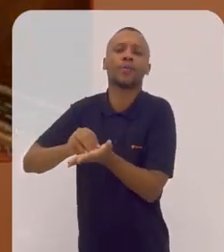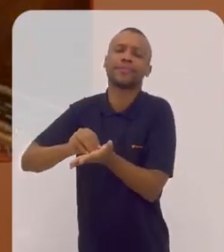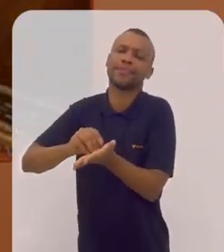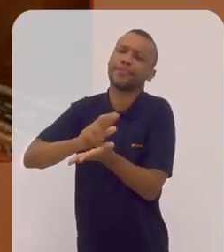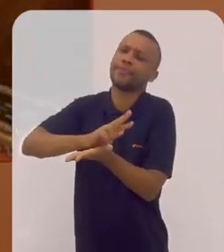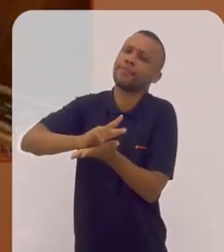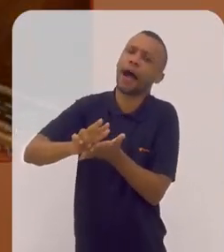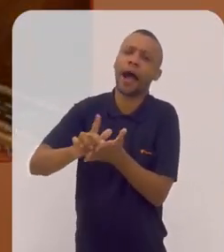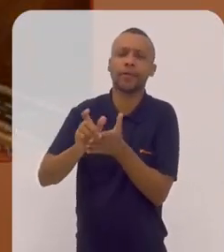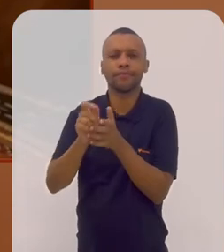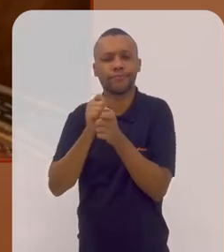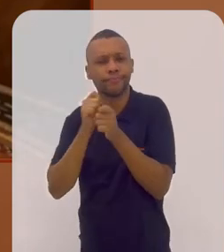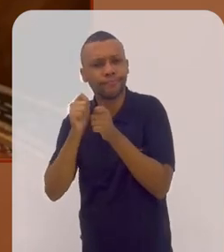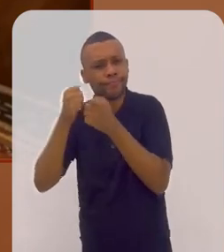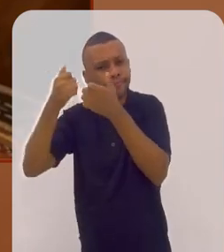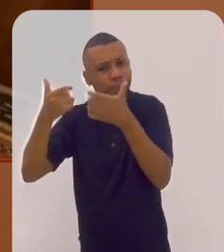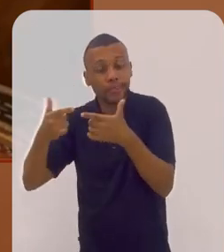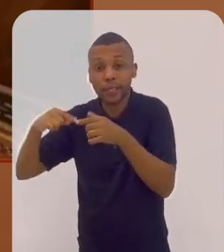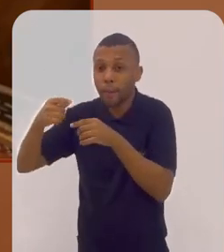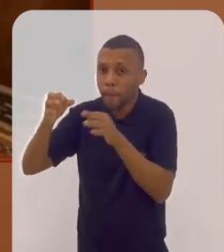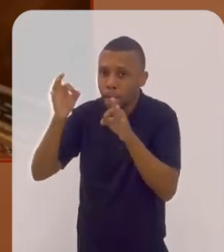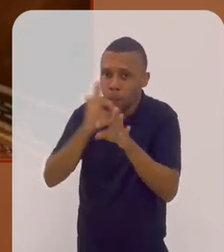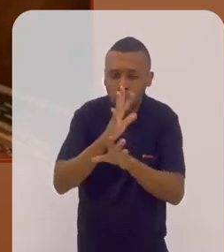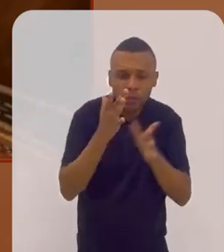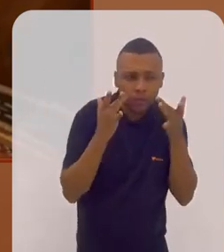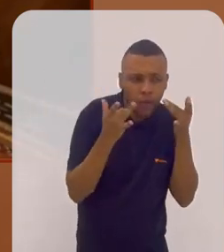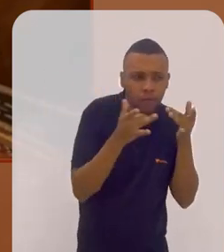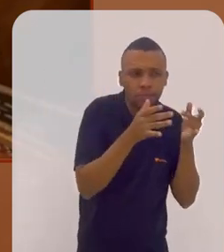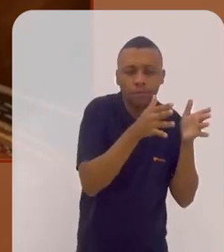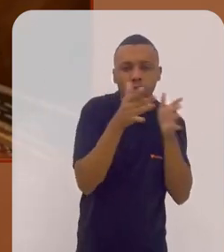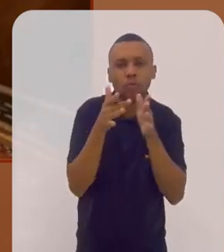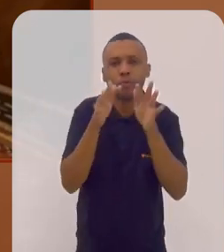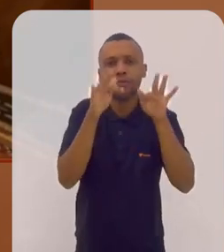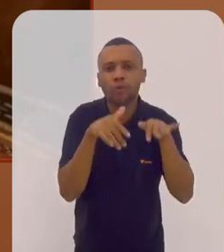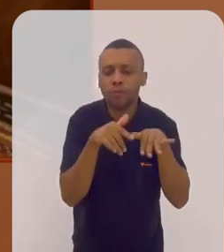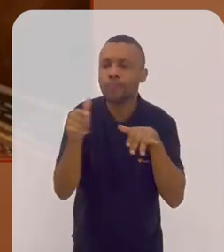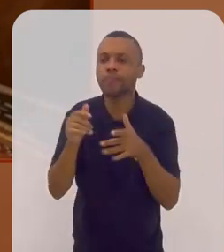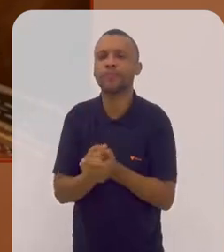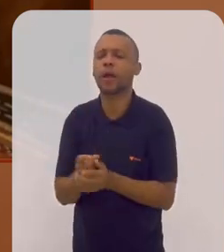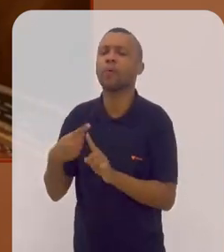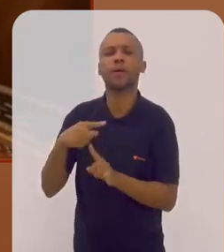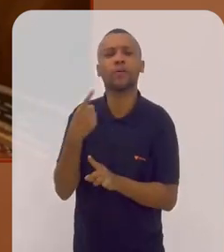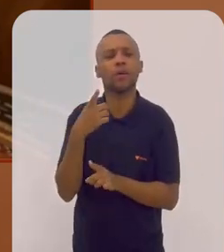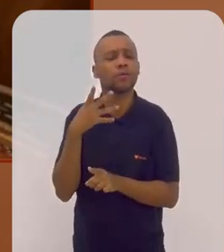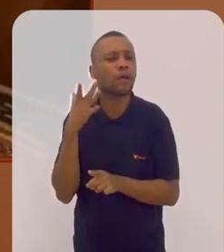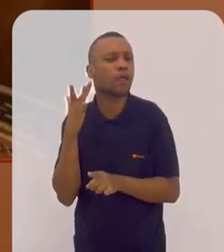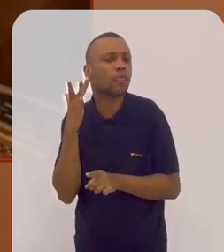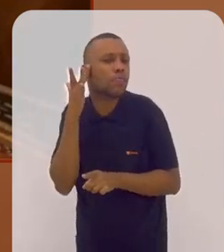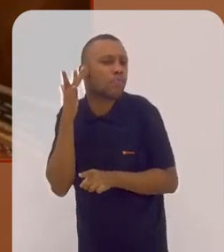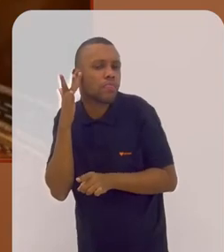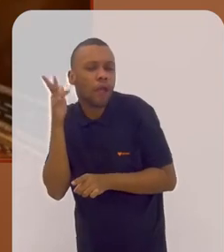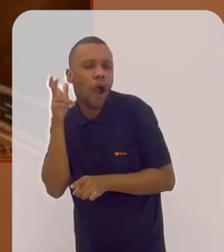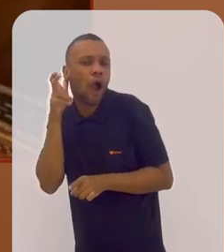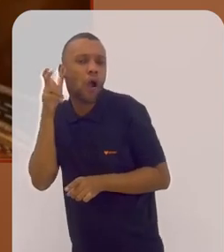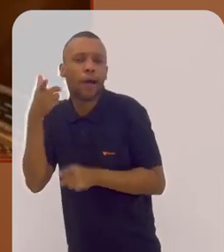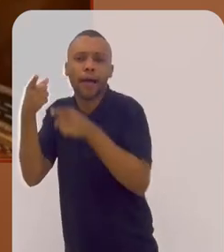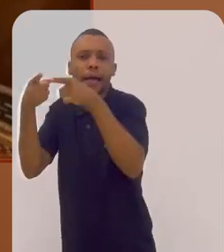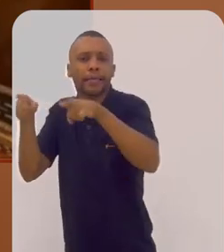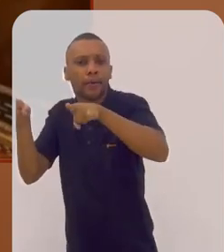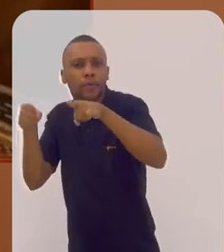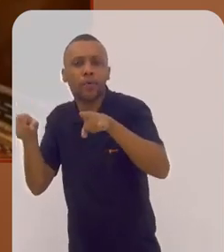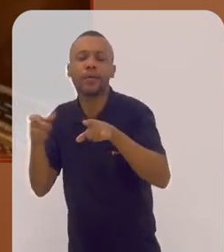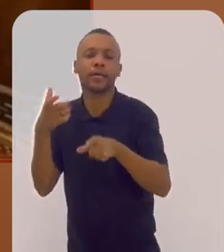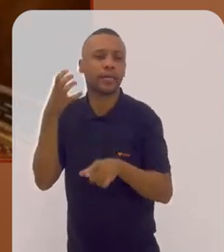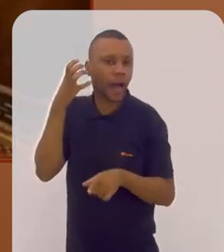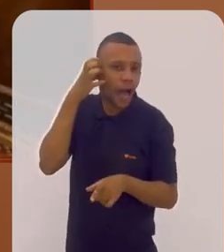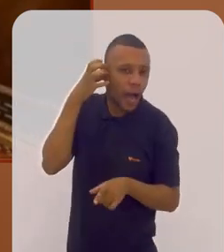E muitos nos dizem, em entrevistas, depois dos espetáculos, por que a gente não escuta essa música nas rádios,